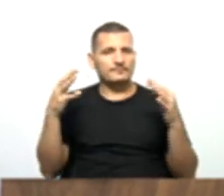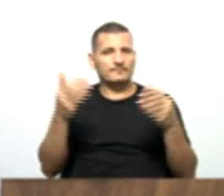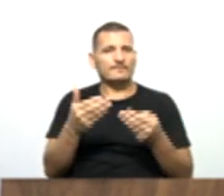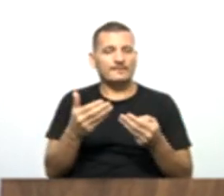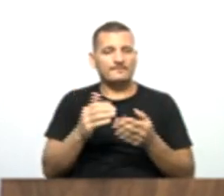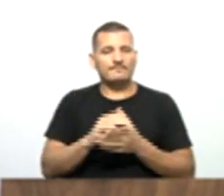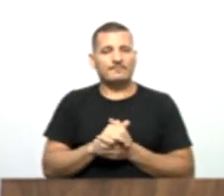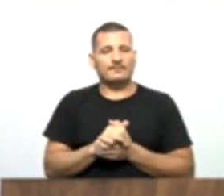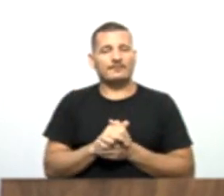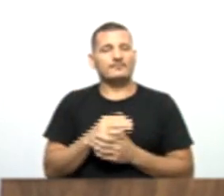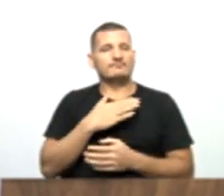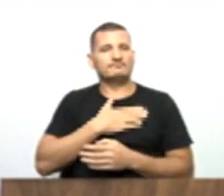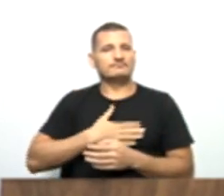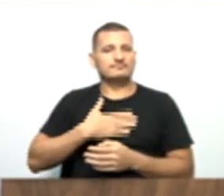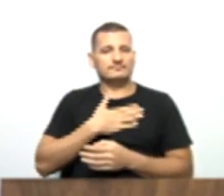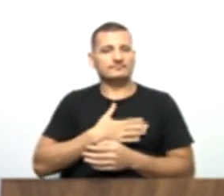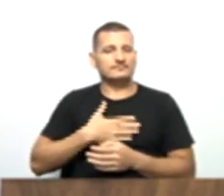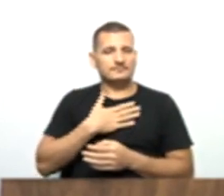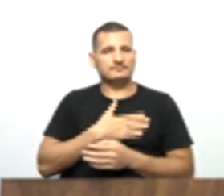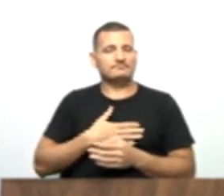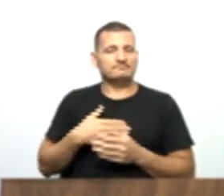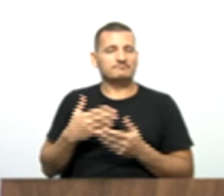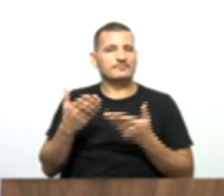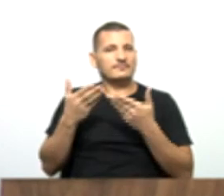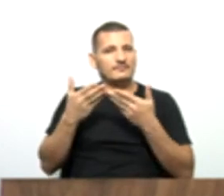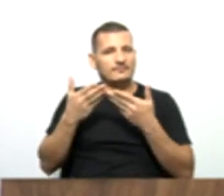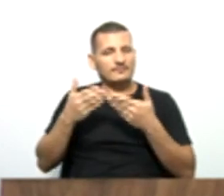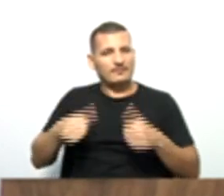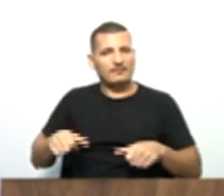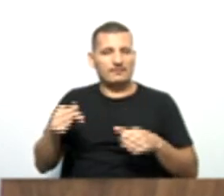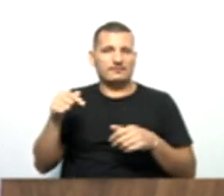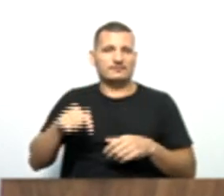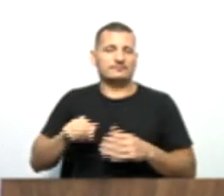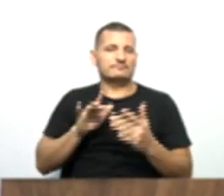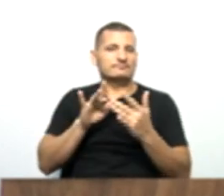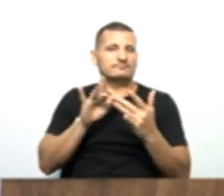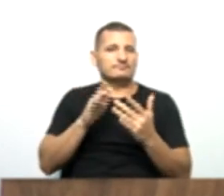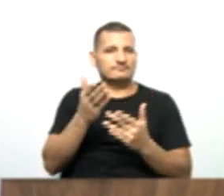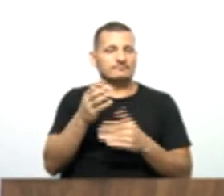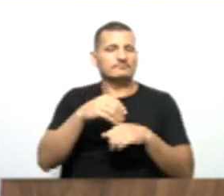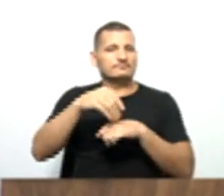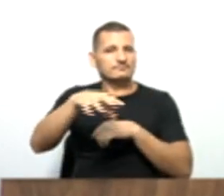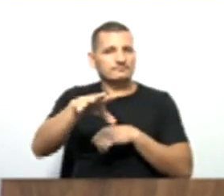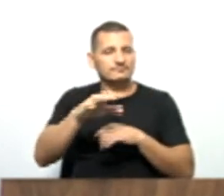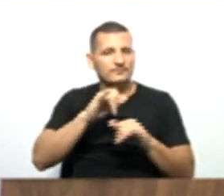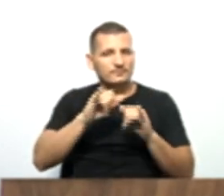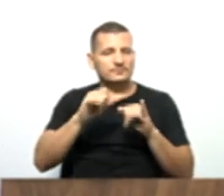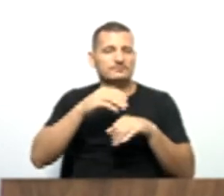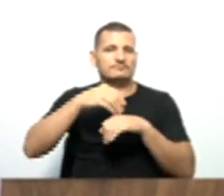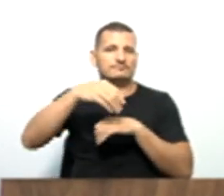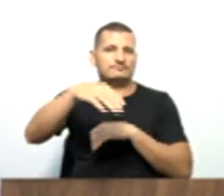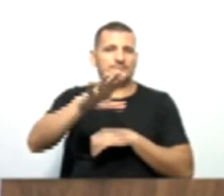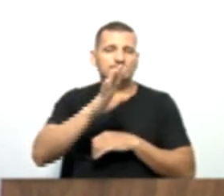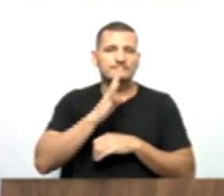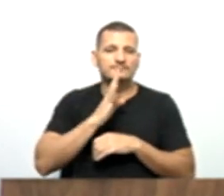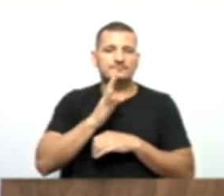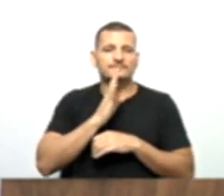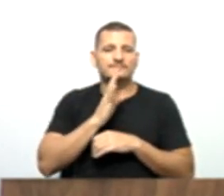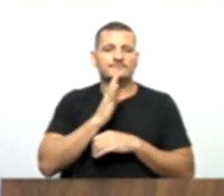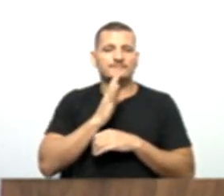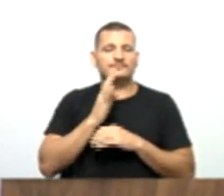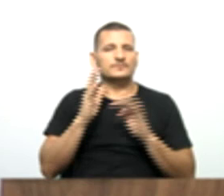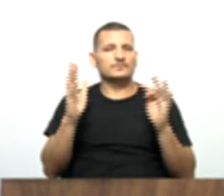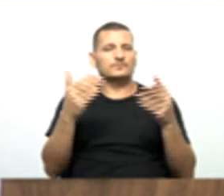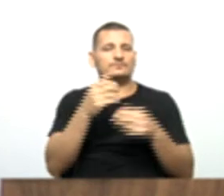dizer a satisfação de nós estarmos aqui mantendo esse contato com você, levando as informações, levando o conhecimento para todos